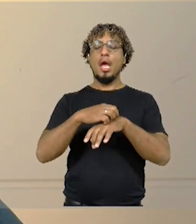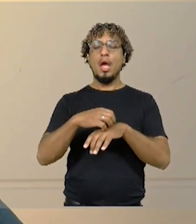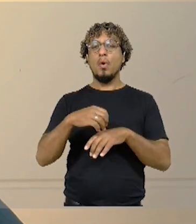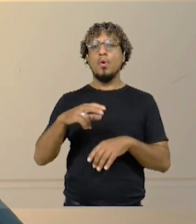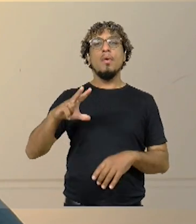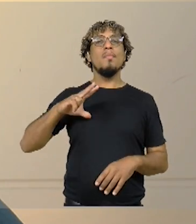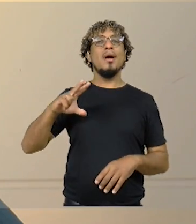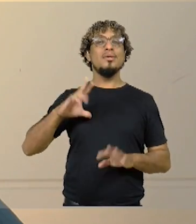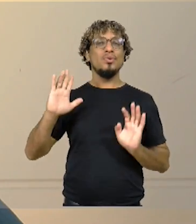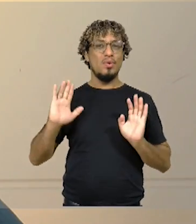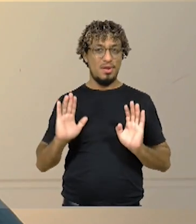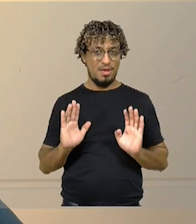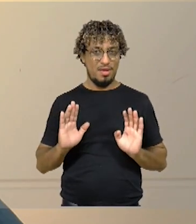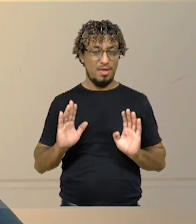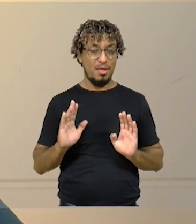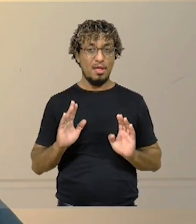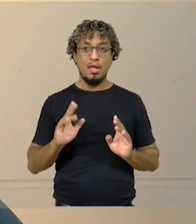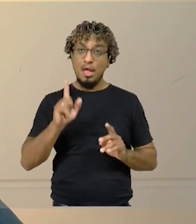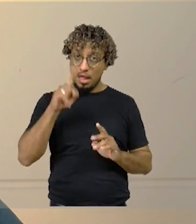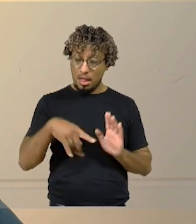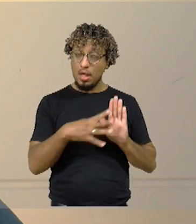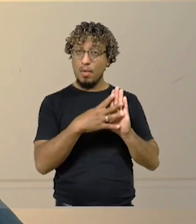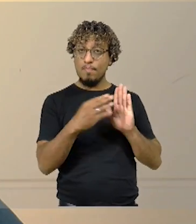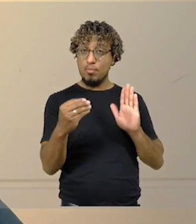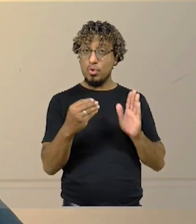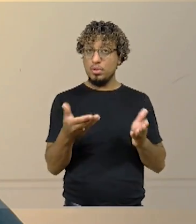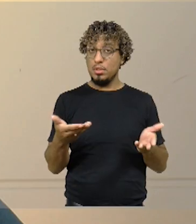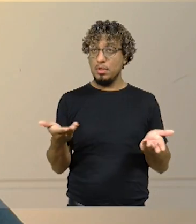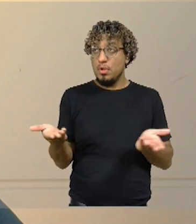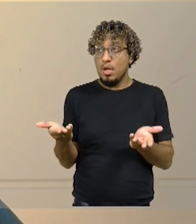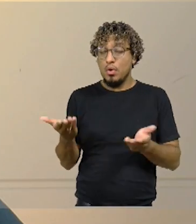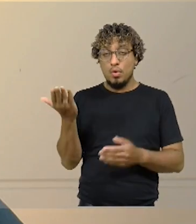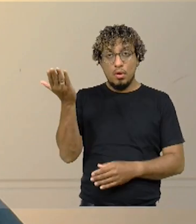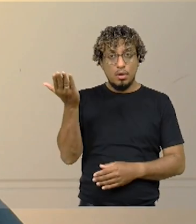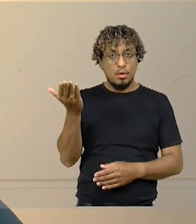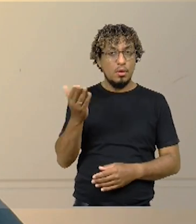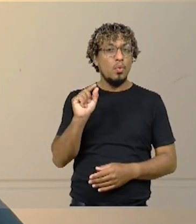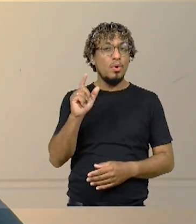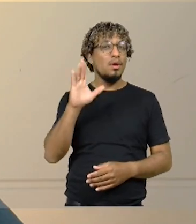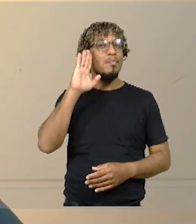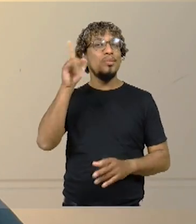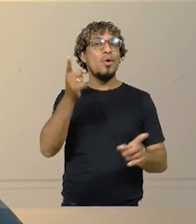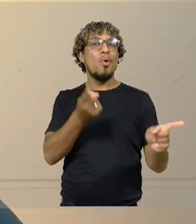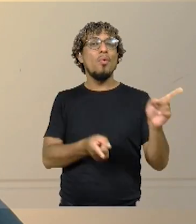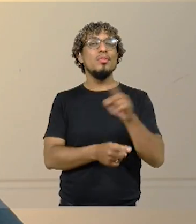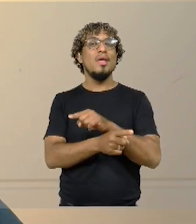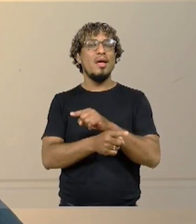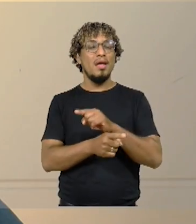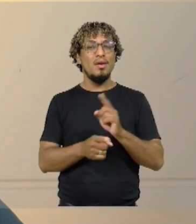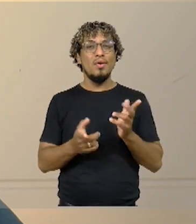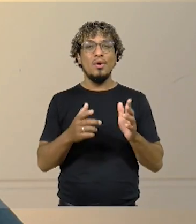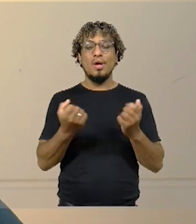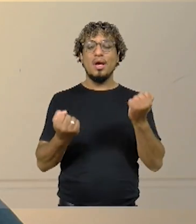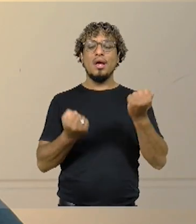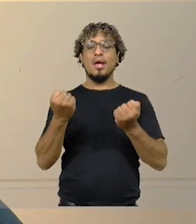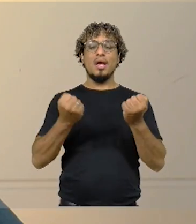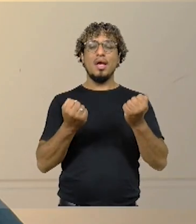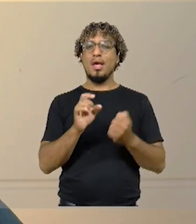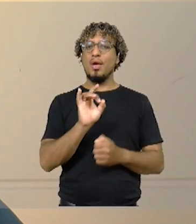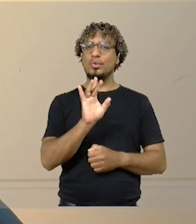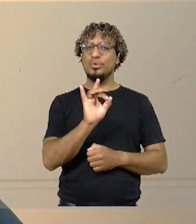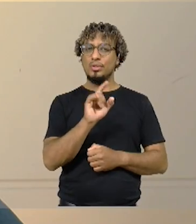serem pagos, inclusive com apresentações que fizeram há 2 anos atrás. O artista que vem de fora, eles pagam até antecipado.